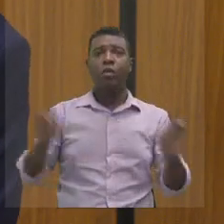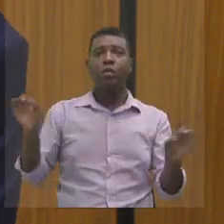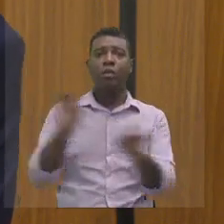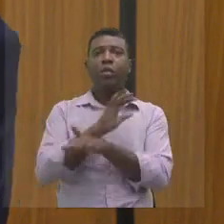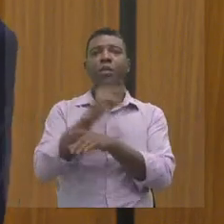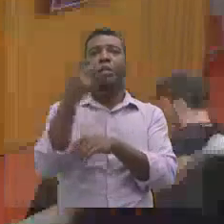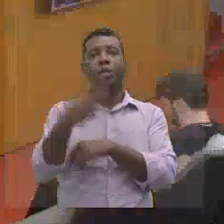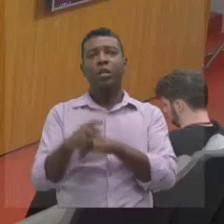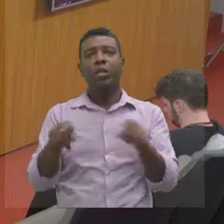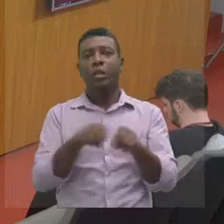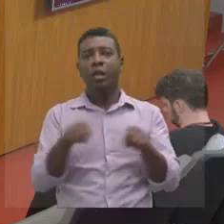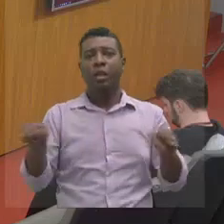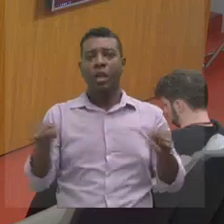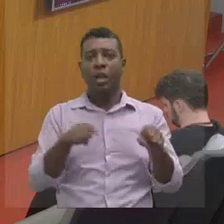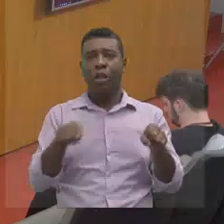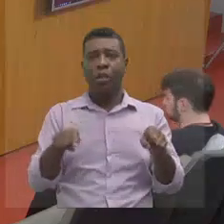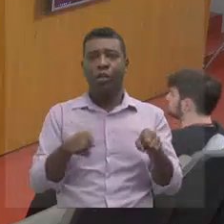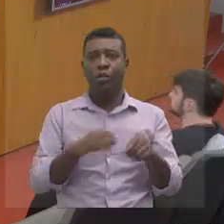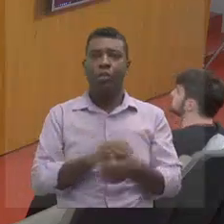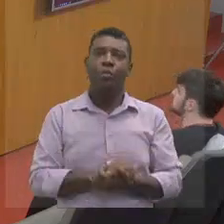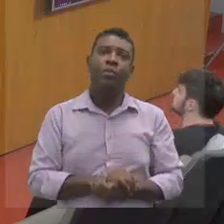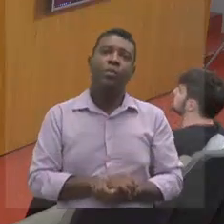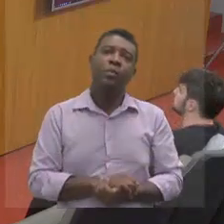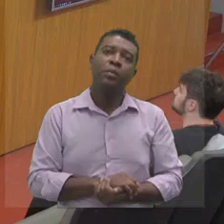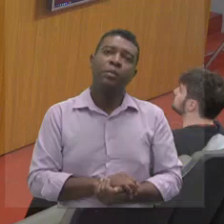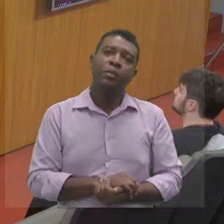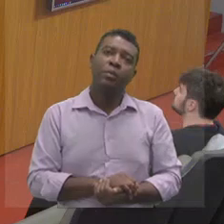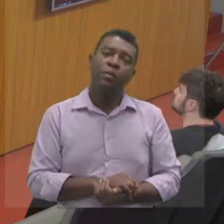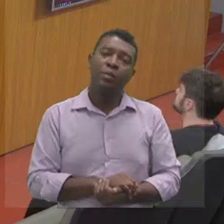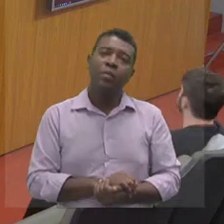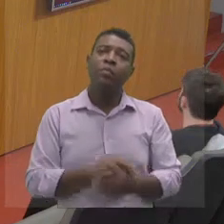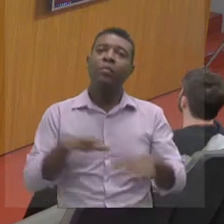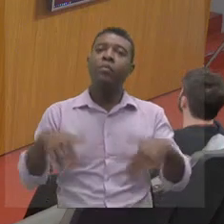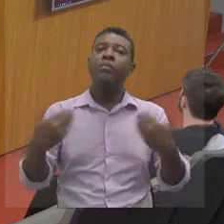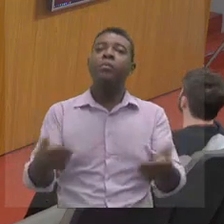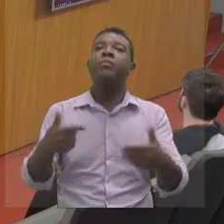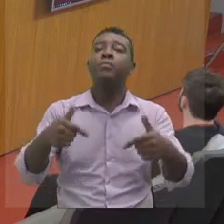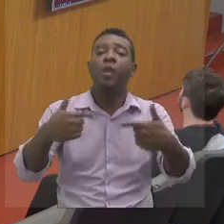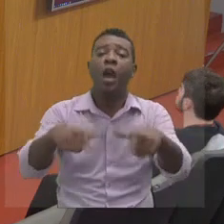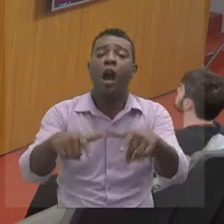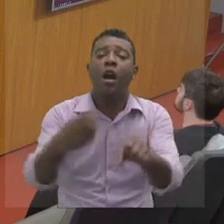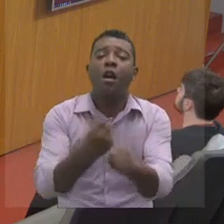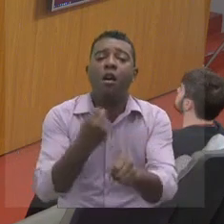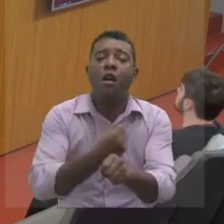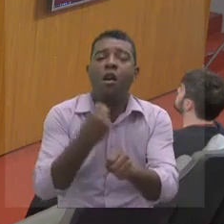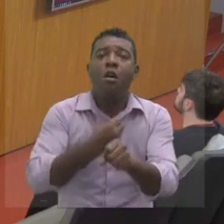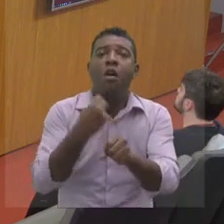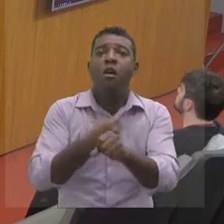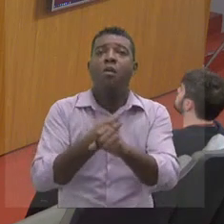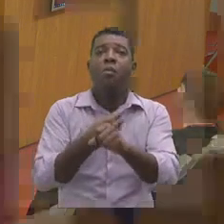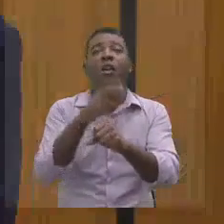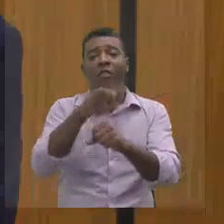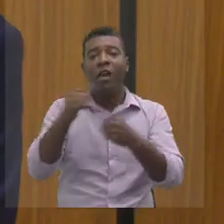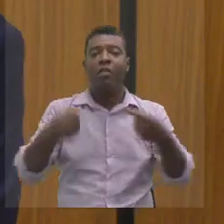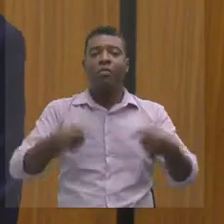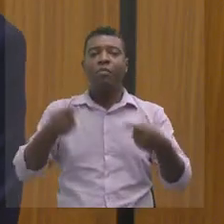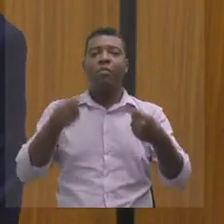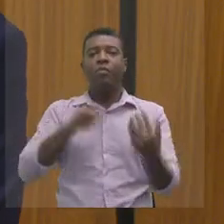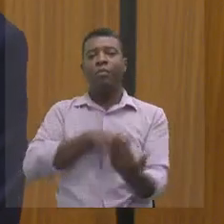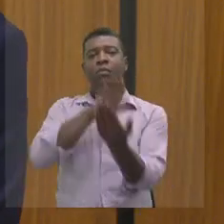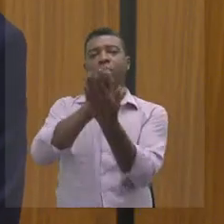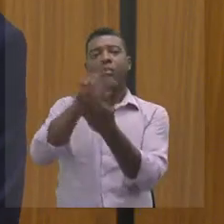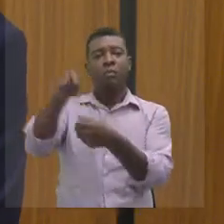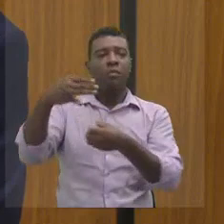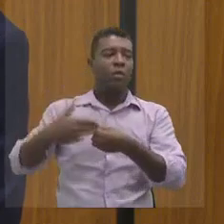trecho e a obra a obra vai ser discutido junto com os municípios depois que o projeto tiver pronto a gente ainda não tem perspectiva